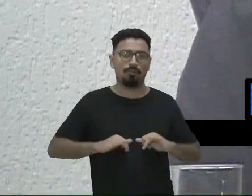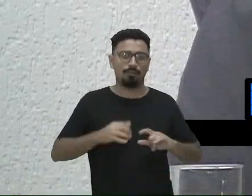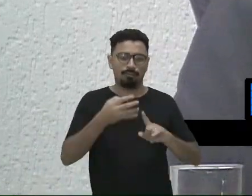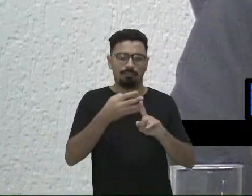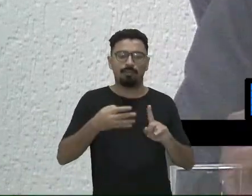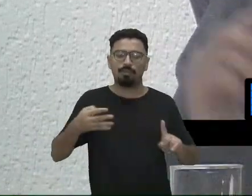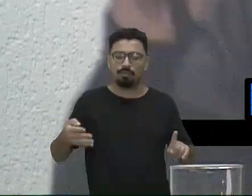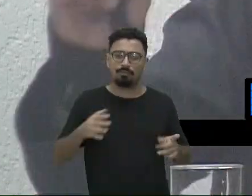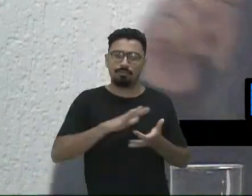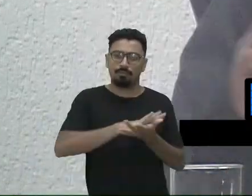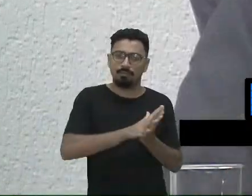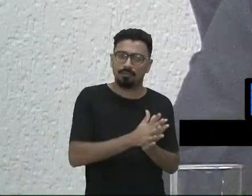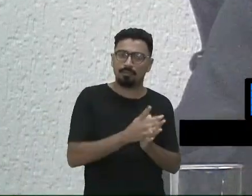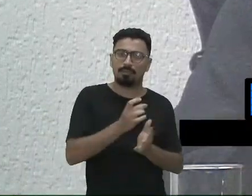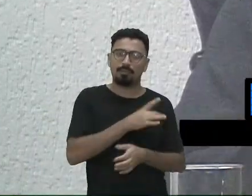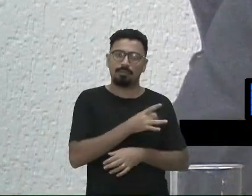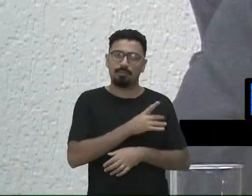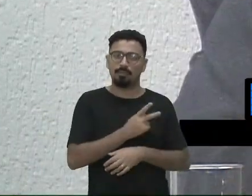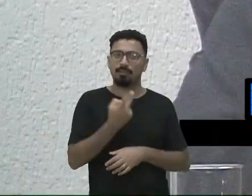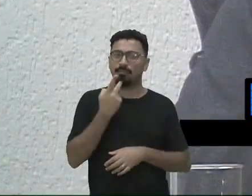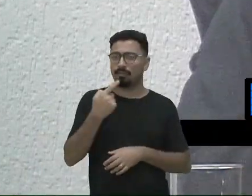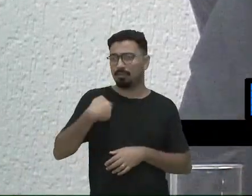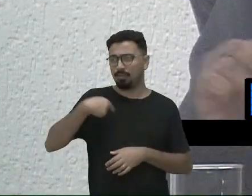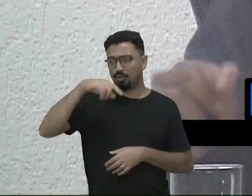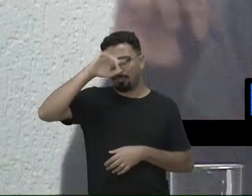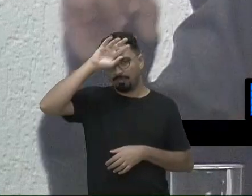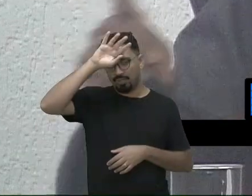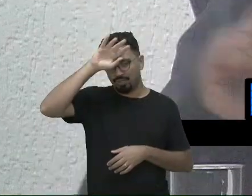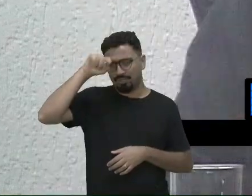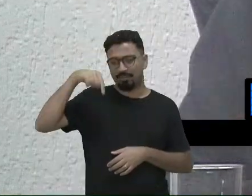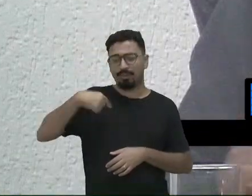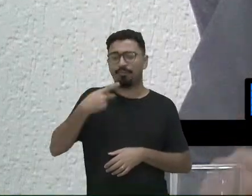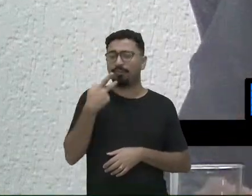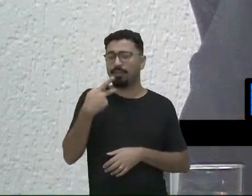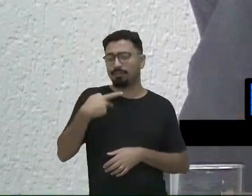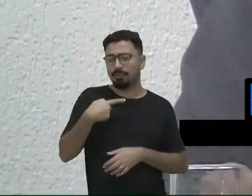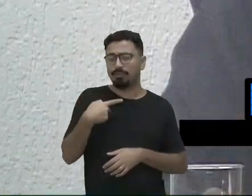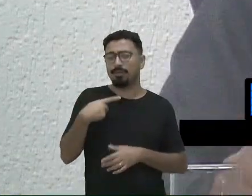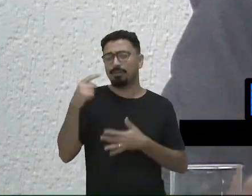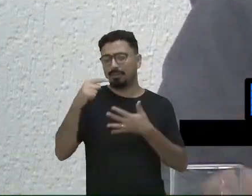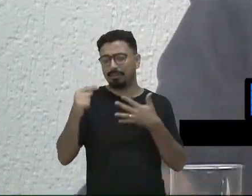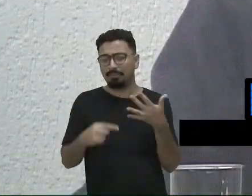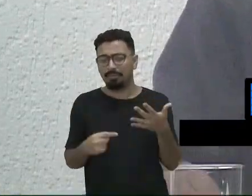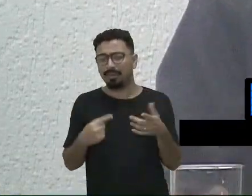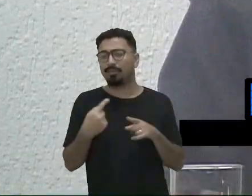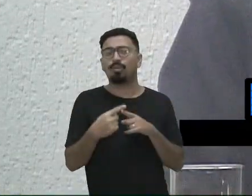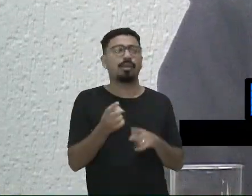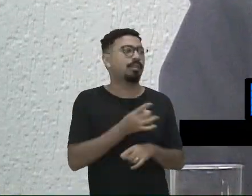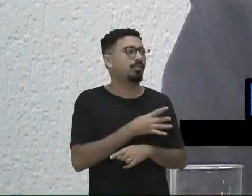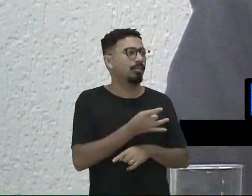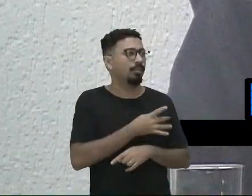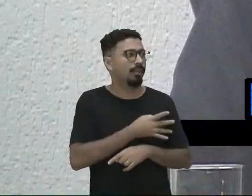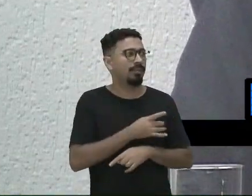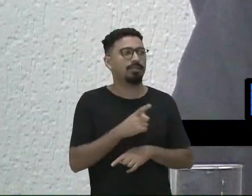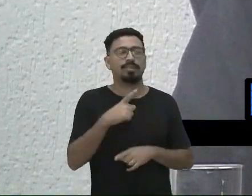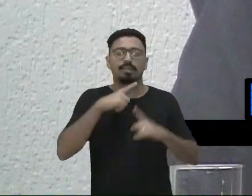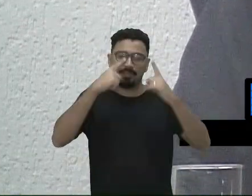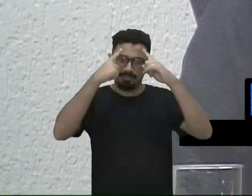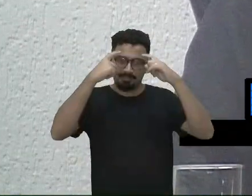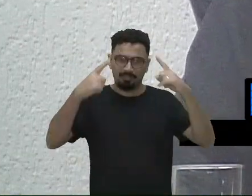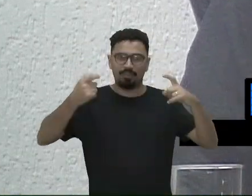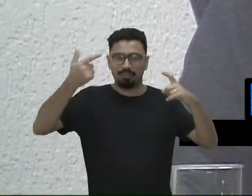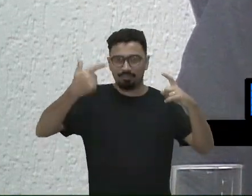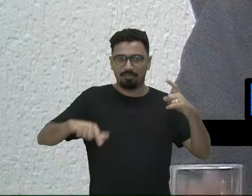LGBTfóbica. A gente tem medo de chegar lá e falar, me chamaram de bichinha na escola e estão fazendo isso comigo, aquilo outro. Porque a gente tem medo de, na nossa casa, a gente ter essas violências reiteradas e